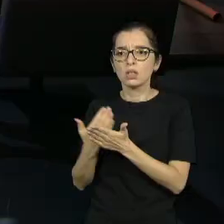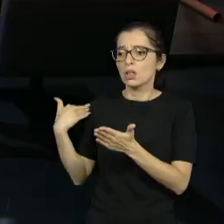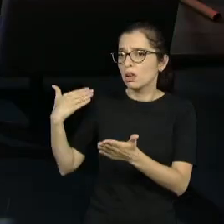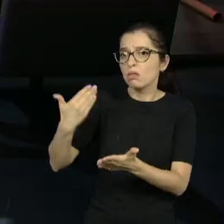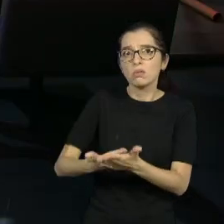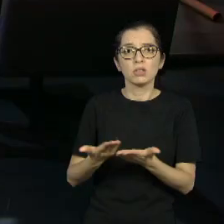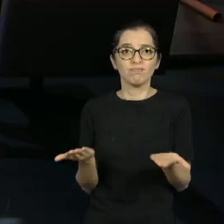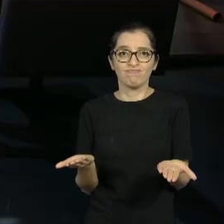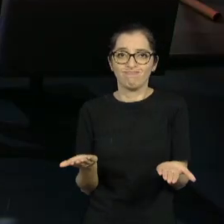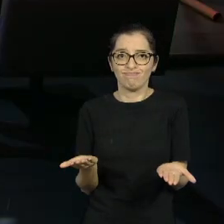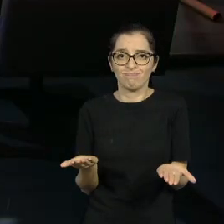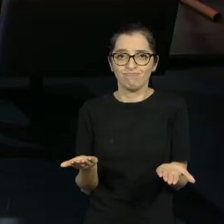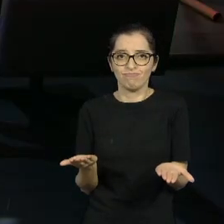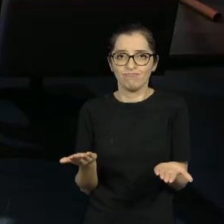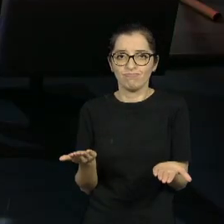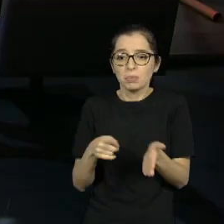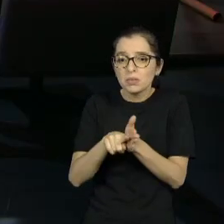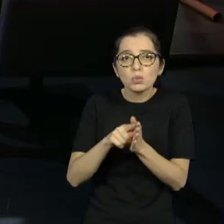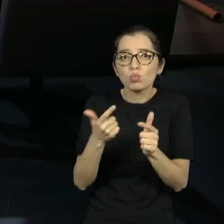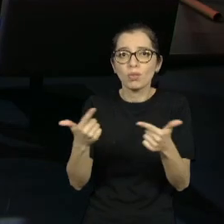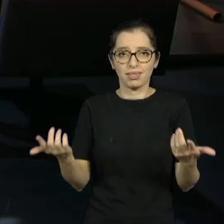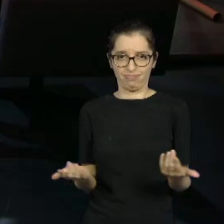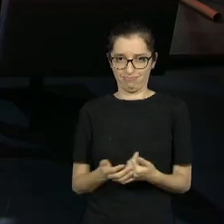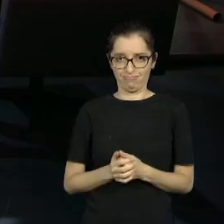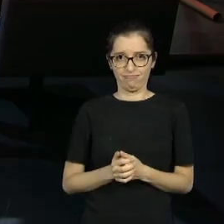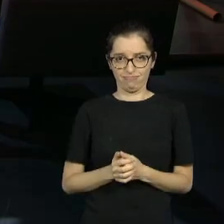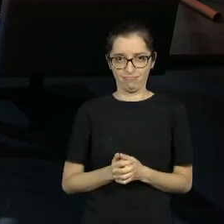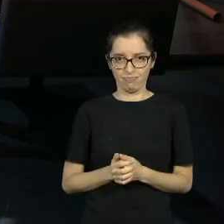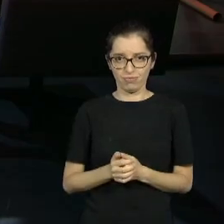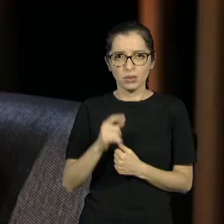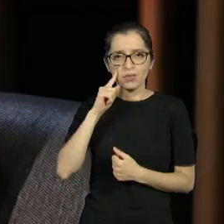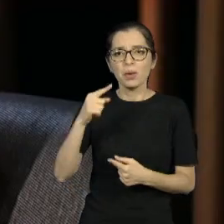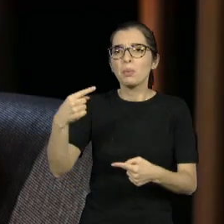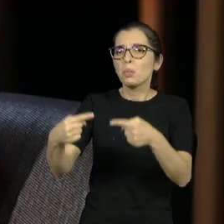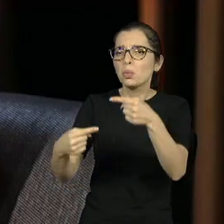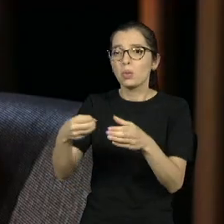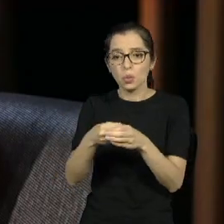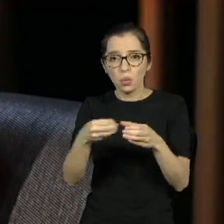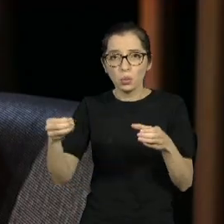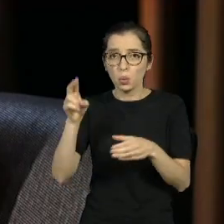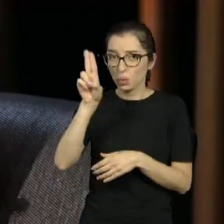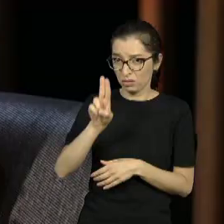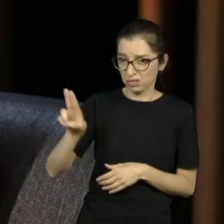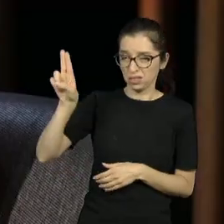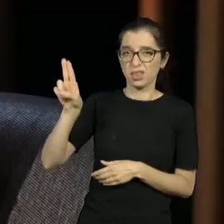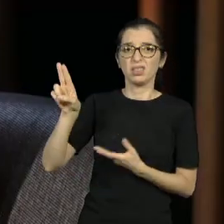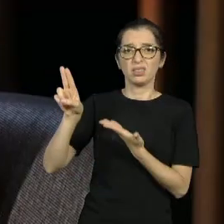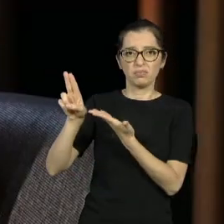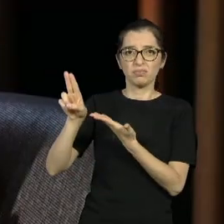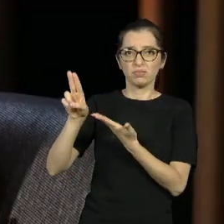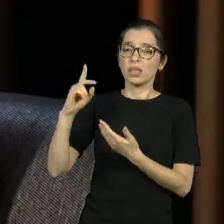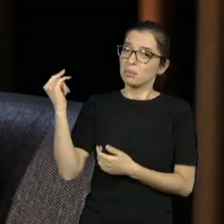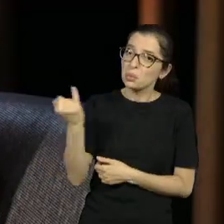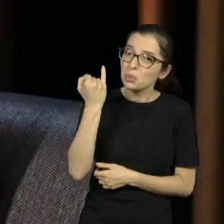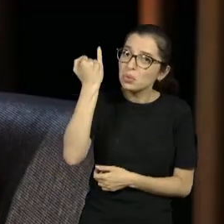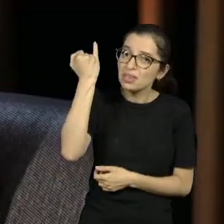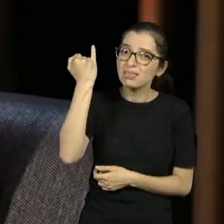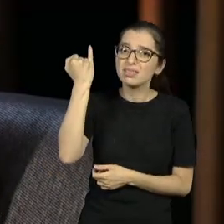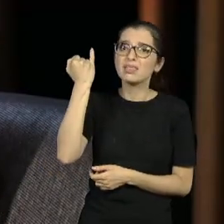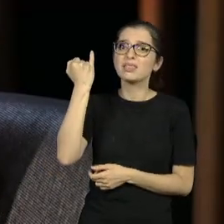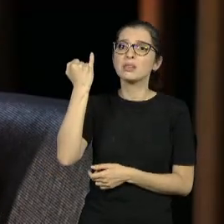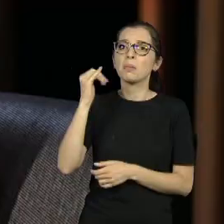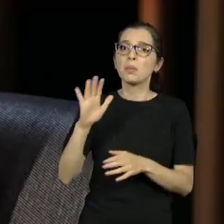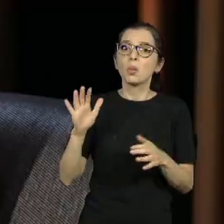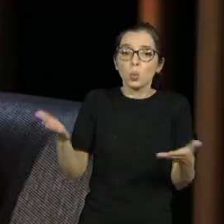esquina eu agora assim a entrada a política de cotas nas universidades têm um papel fundamental agora a gente pode dizer